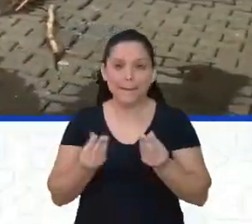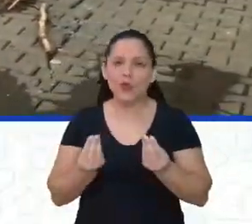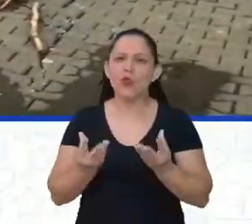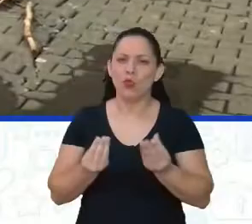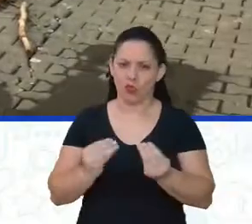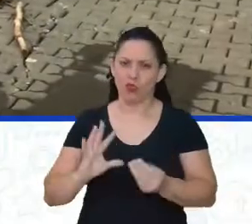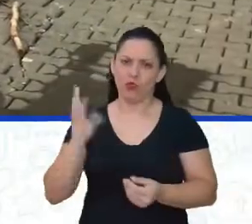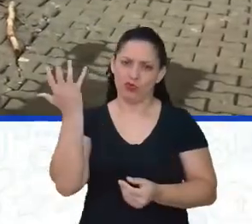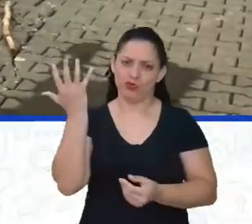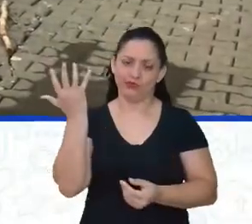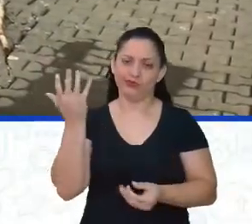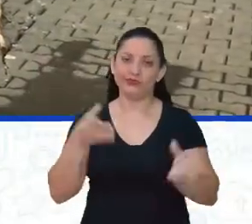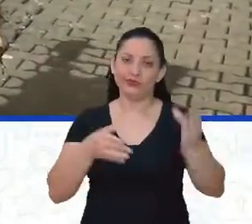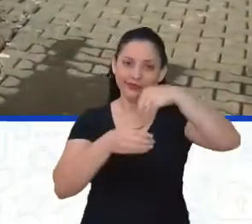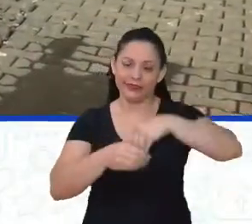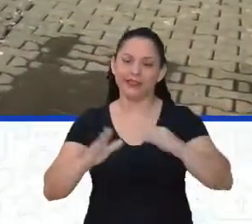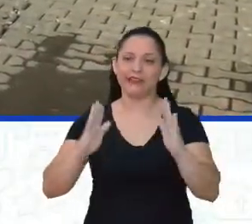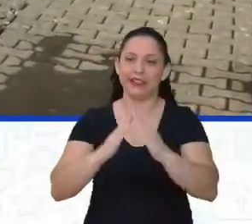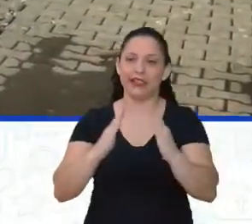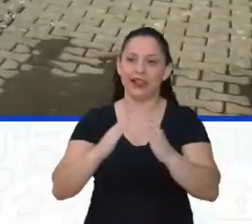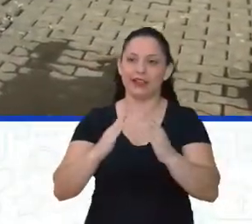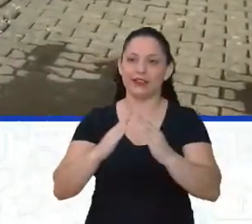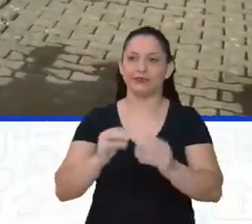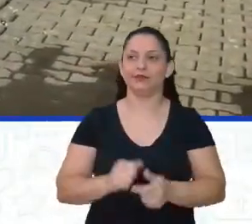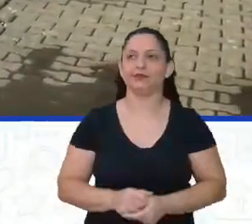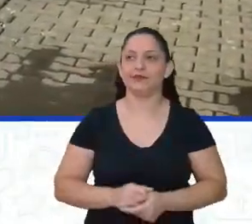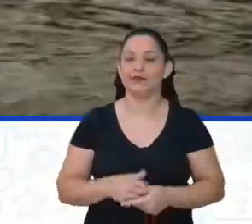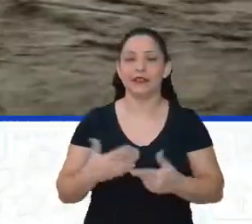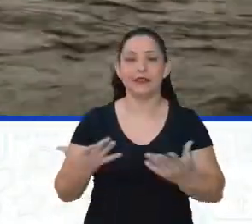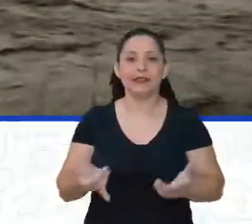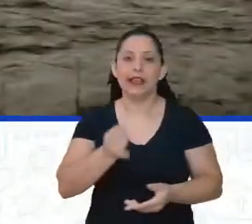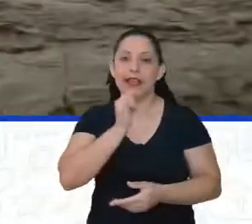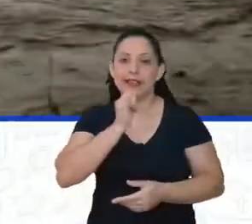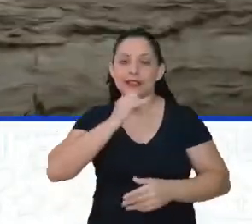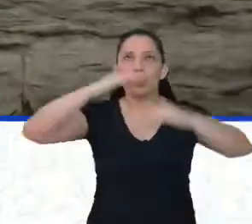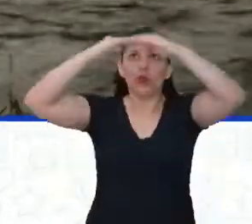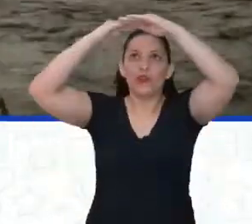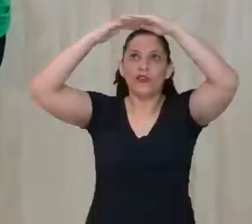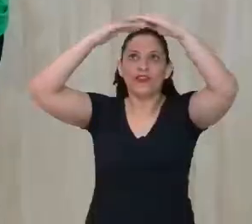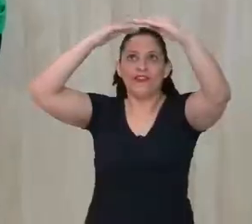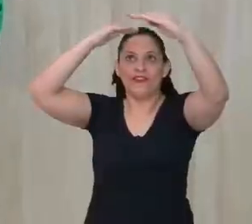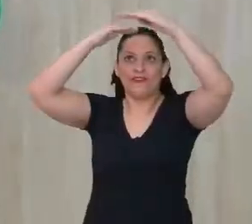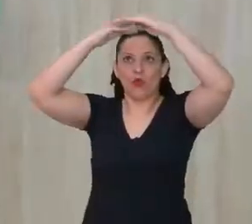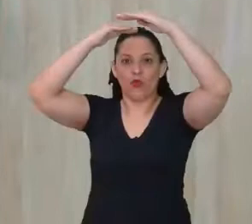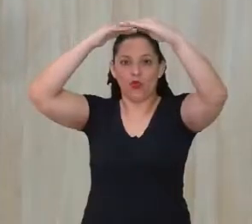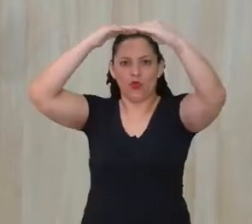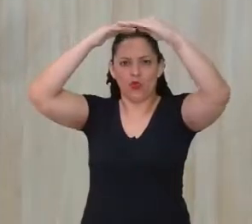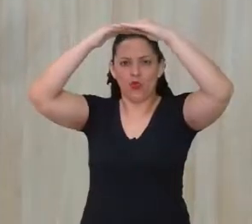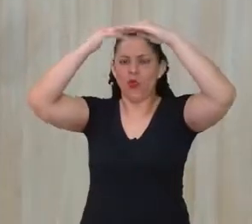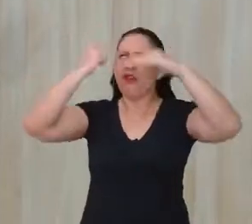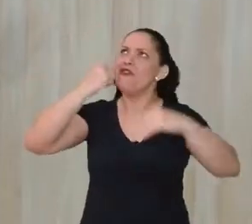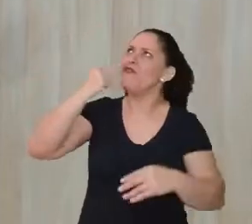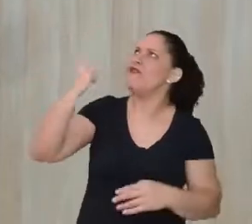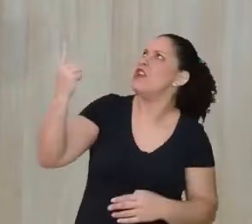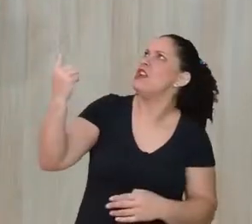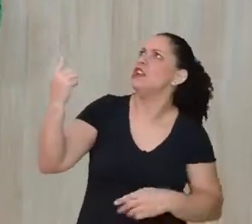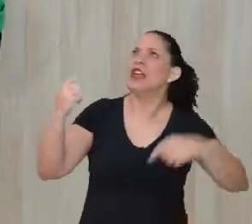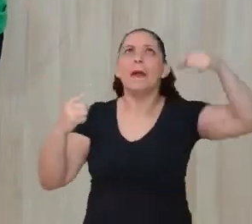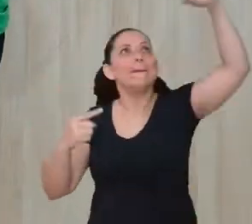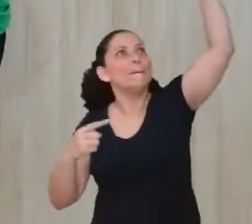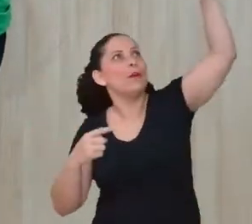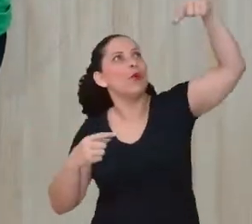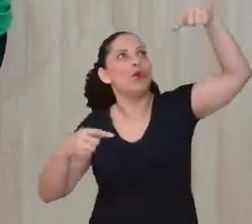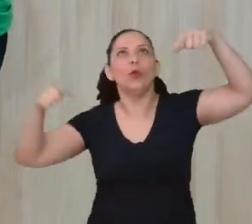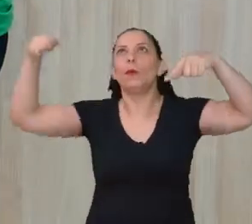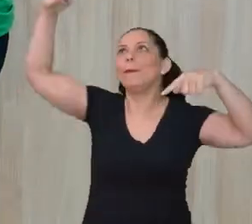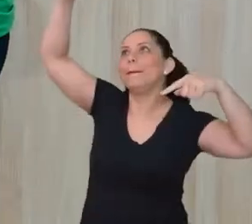tá ali pingando dentro de casa. E exato. se você deixar, se for um forro de gesso, por exemplo, você começa a ver, começa a pingar, né? Isso, Por quê?